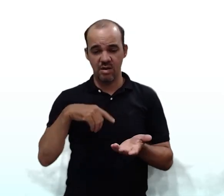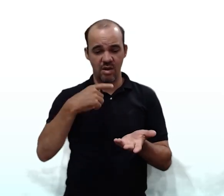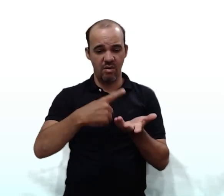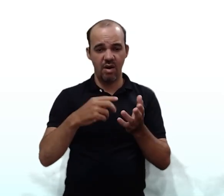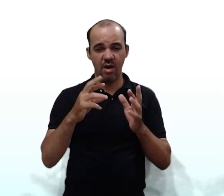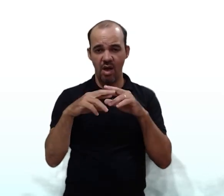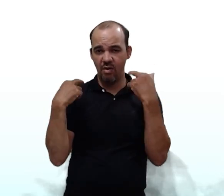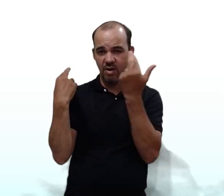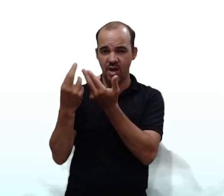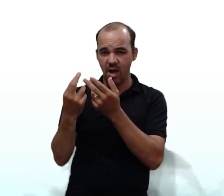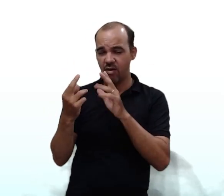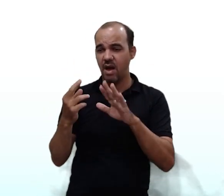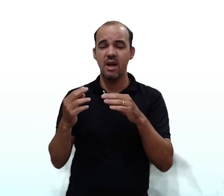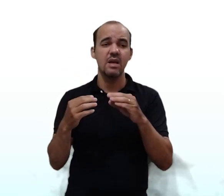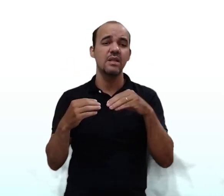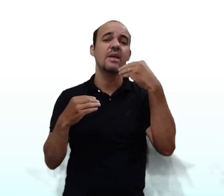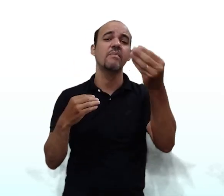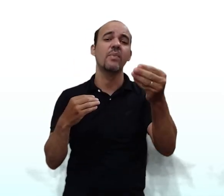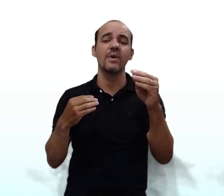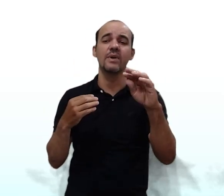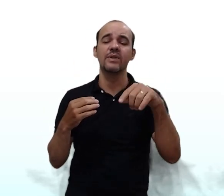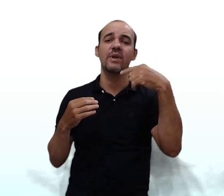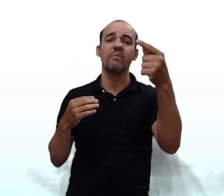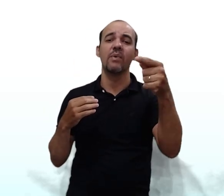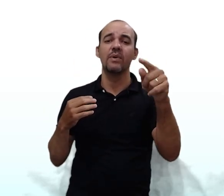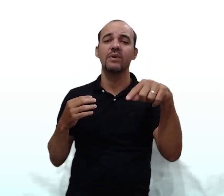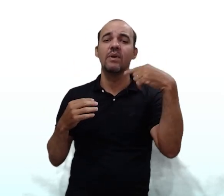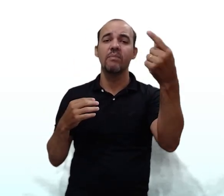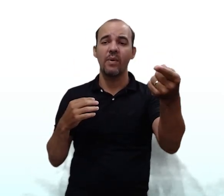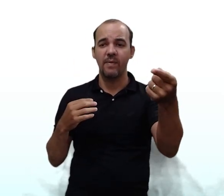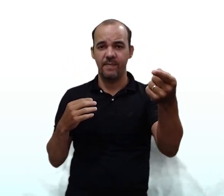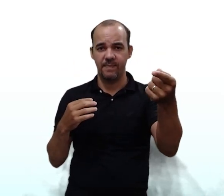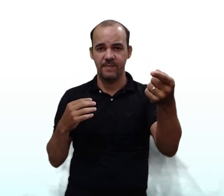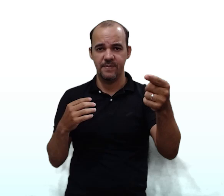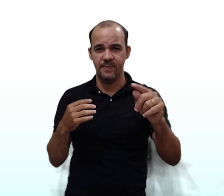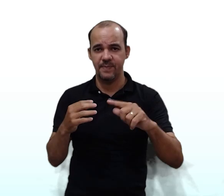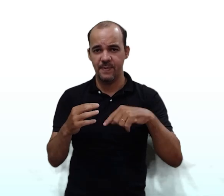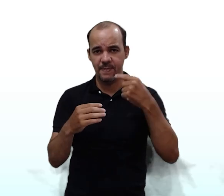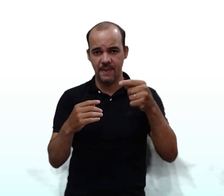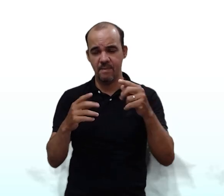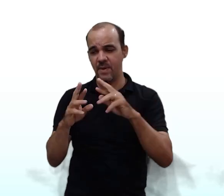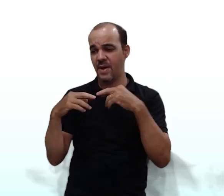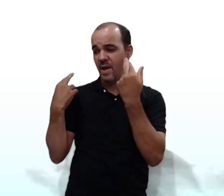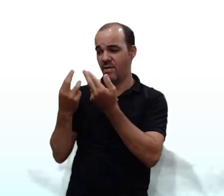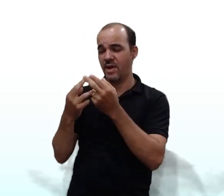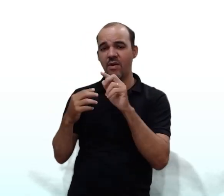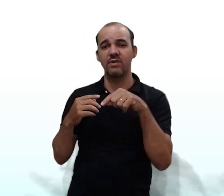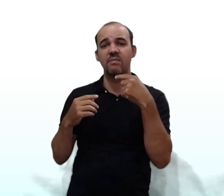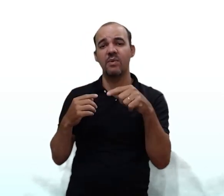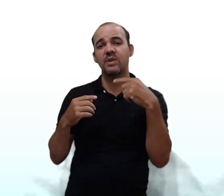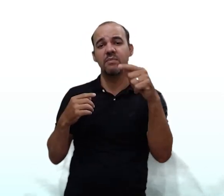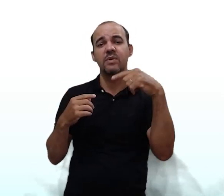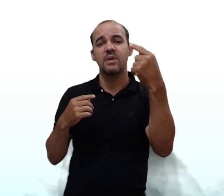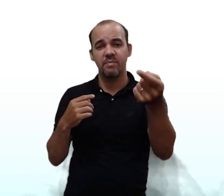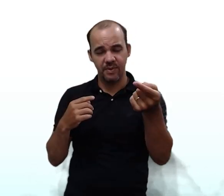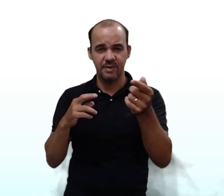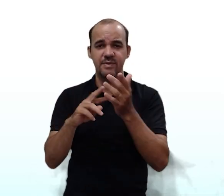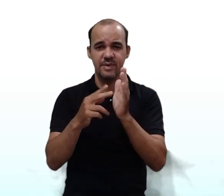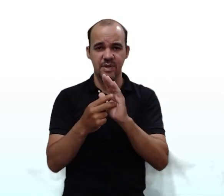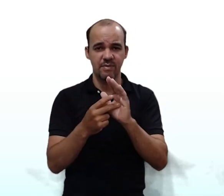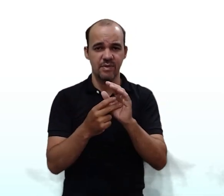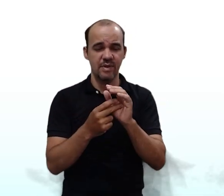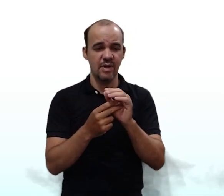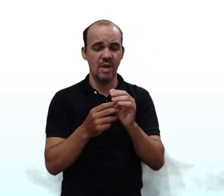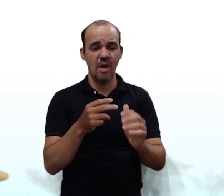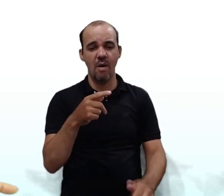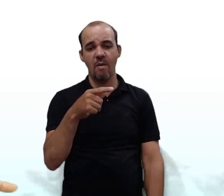aconteceu um imprevisto, então eu preciso put off my meeting. Eu preciso prorrogar minha reunião, eu preciso passar para depois, para outra data. O put